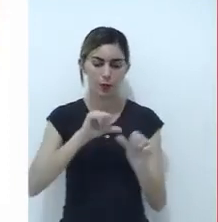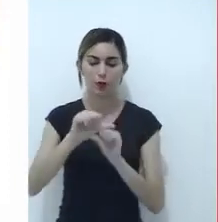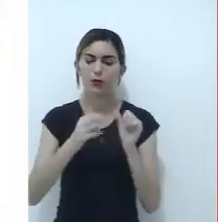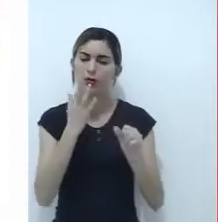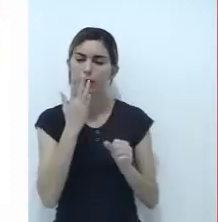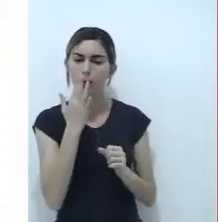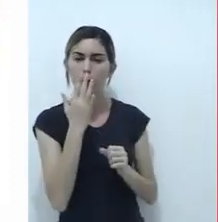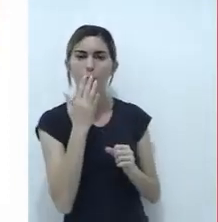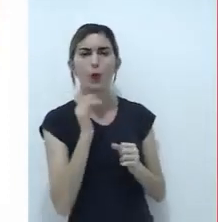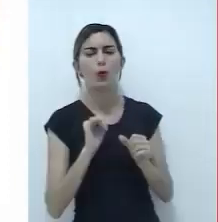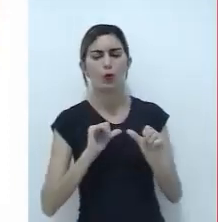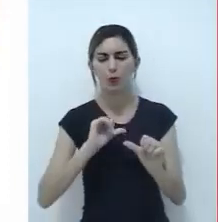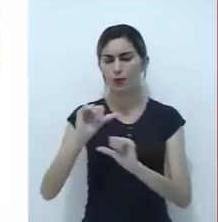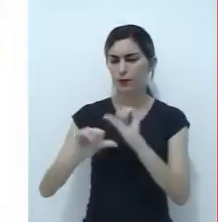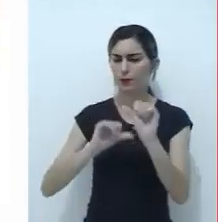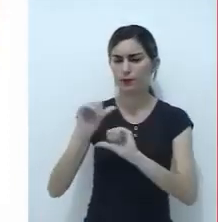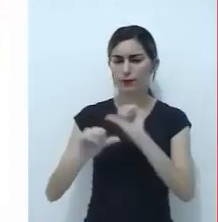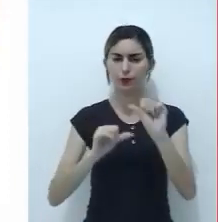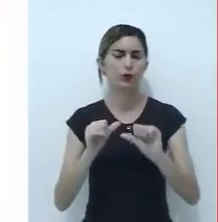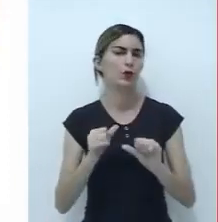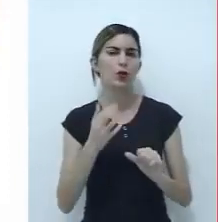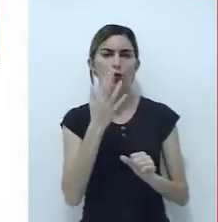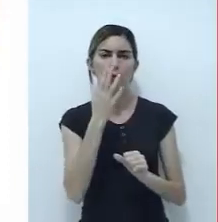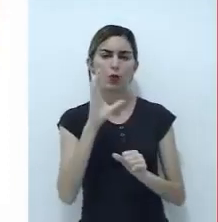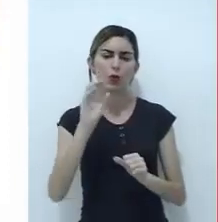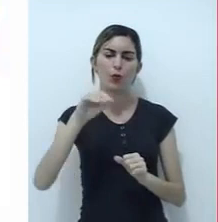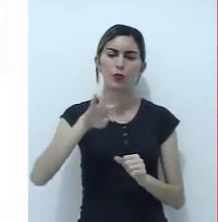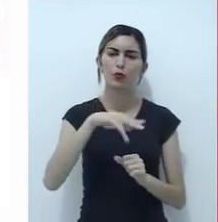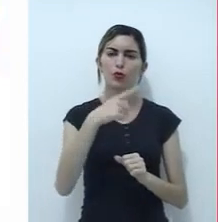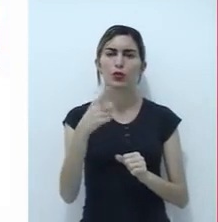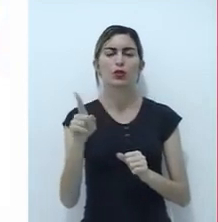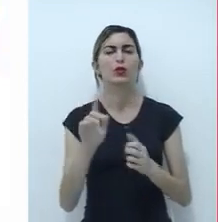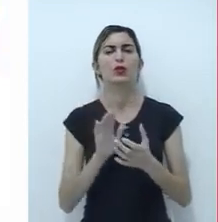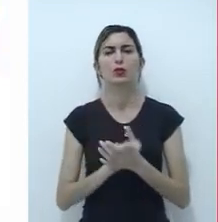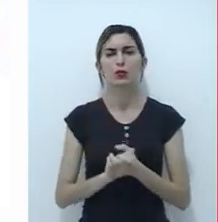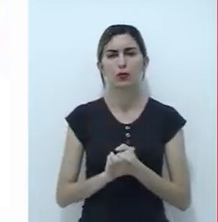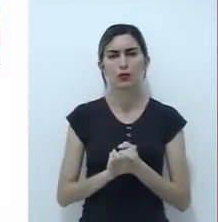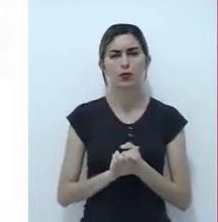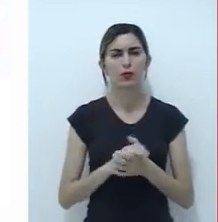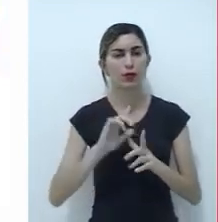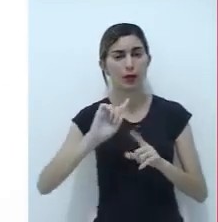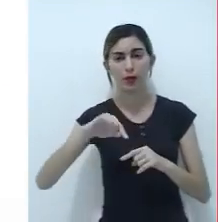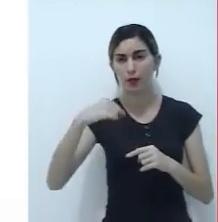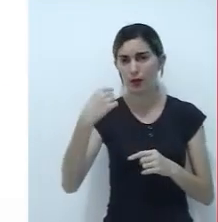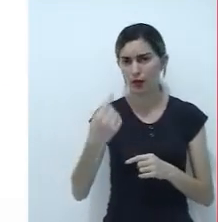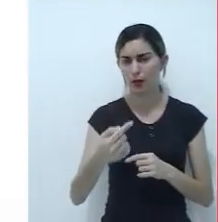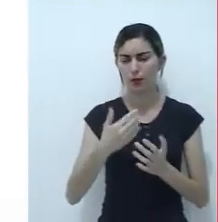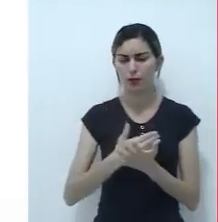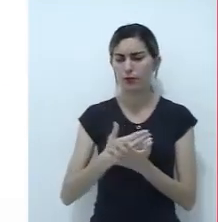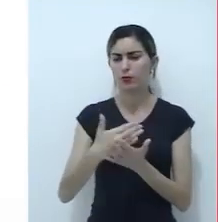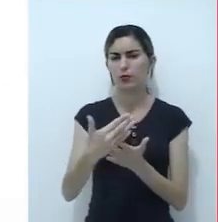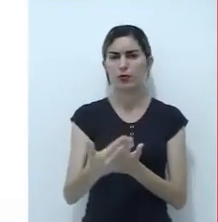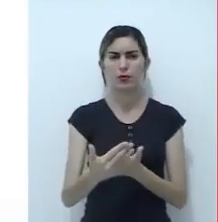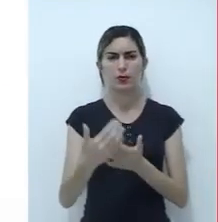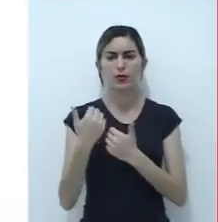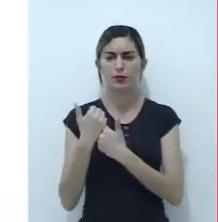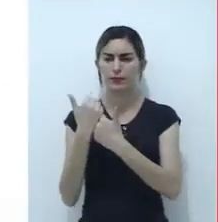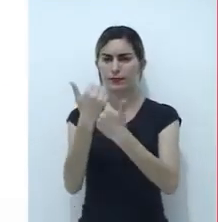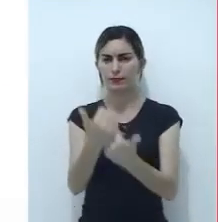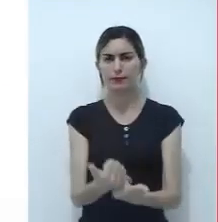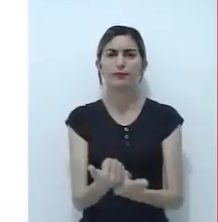mudança de cor, uma alteração, uma combustão, né? E depois a gente vai começar a ver